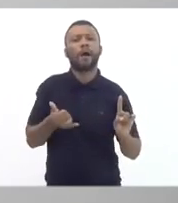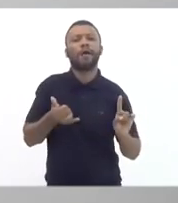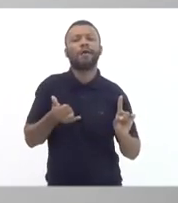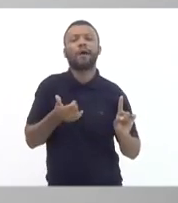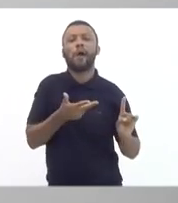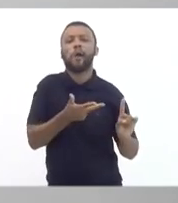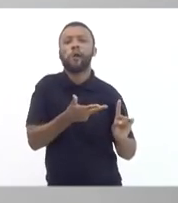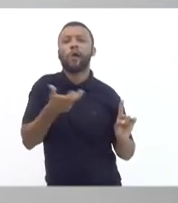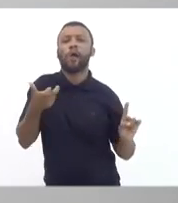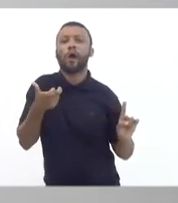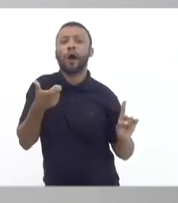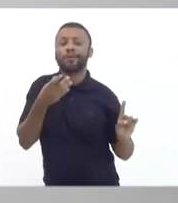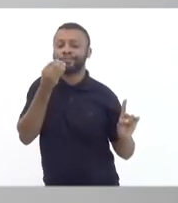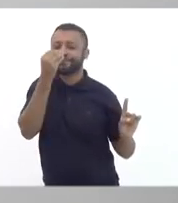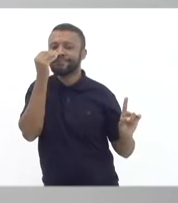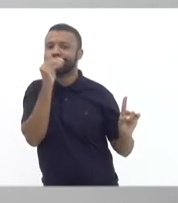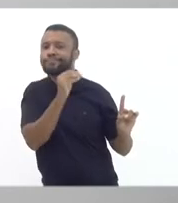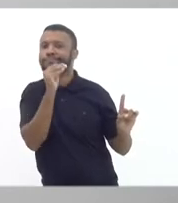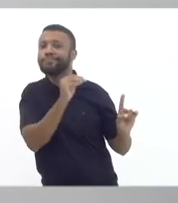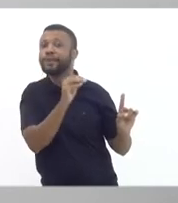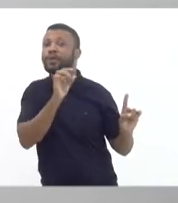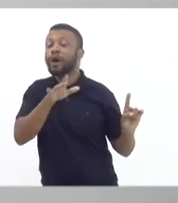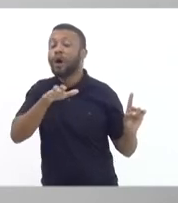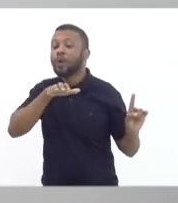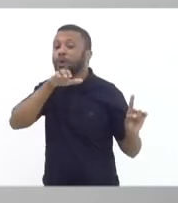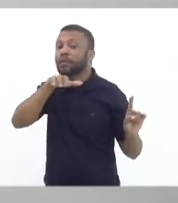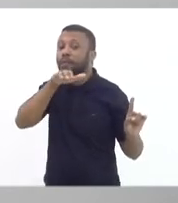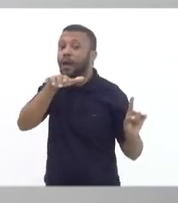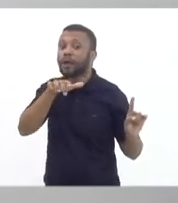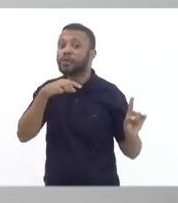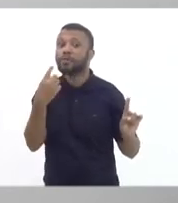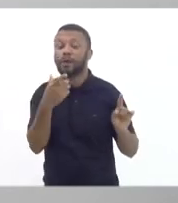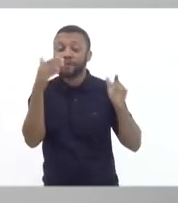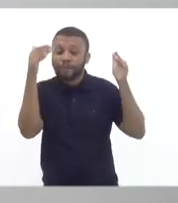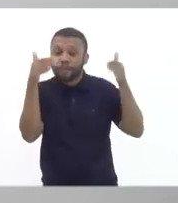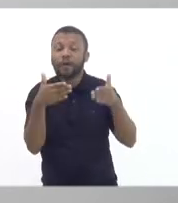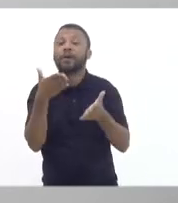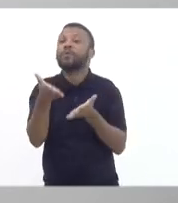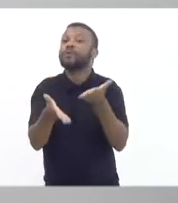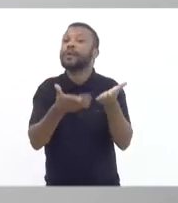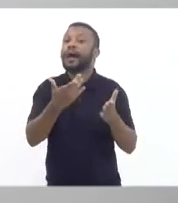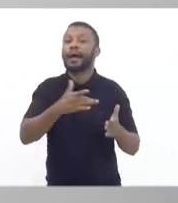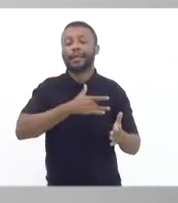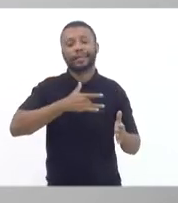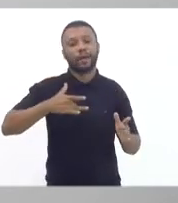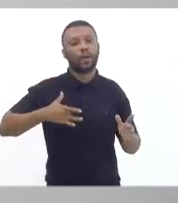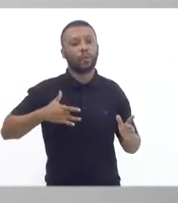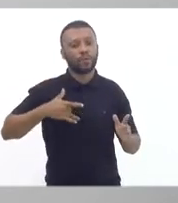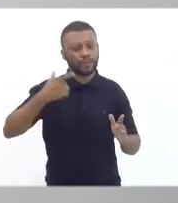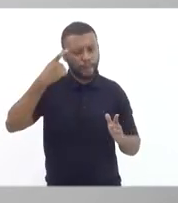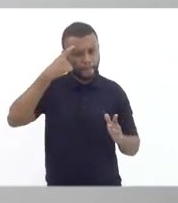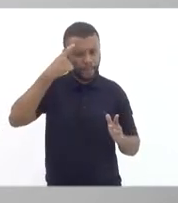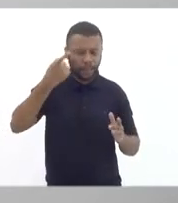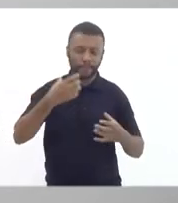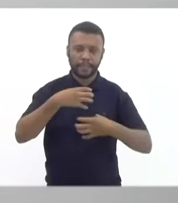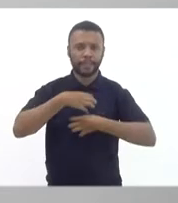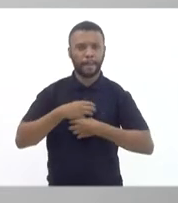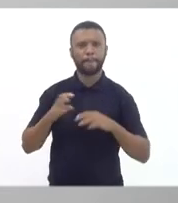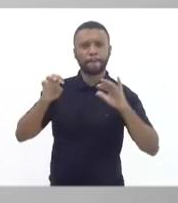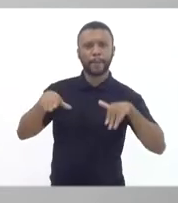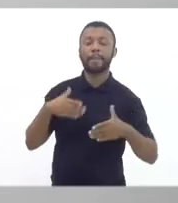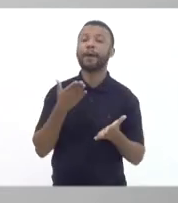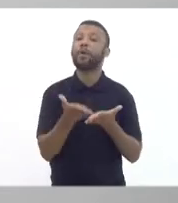não vista, só vê os animais. O nosso foco é cuidar da saúde do protetor, porque ele precisa também estar bem para cuidar do seu